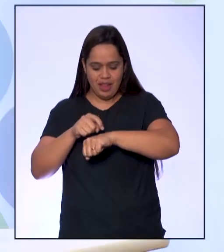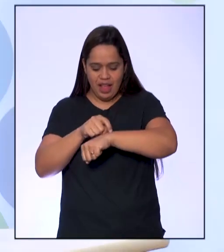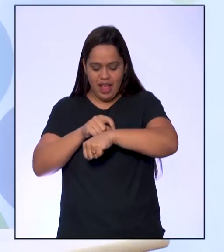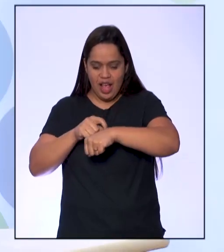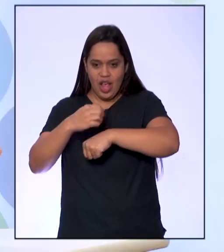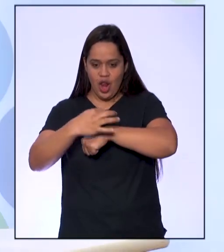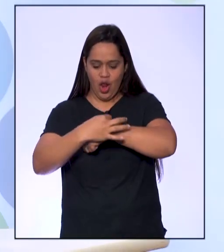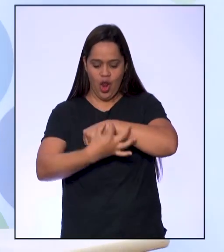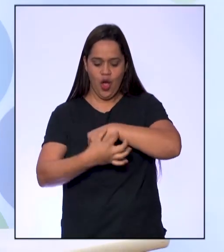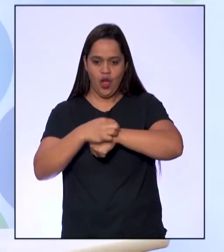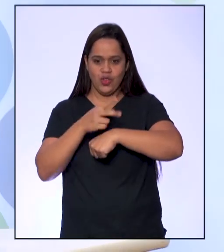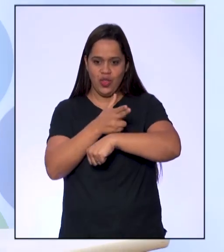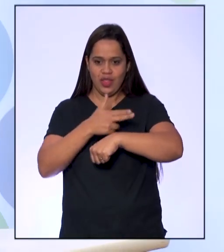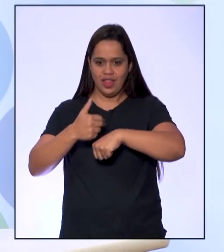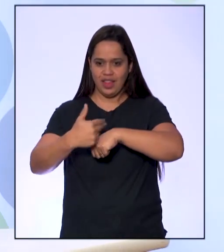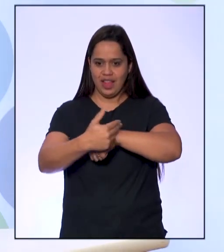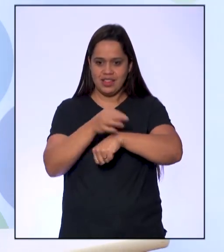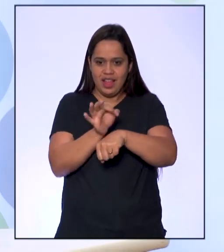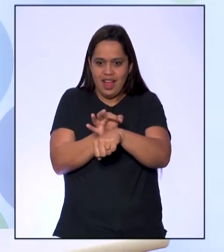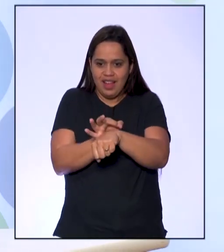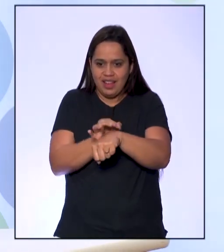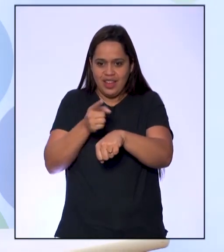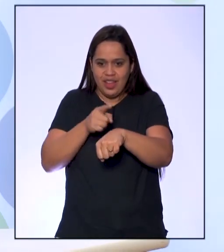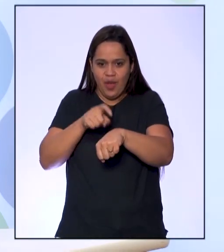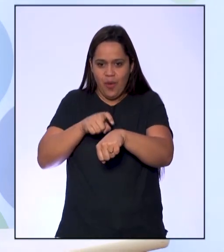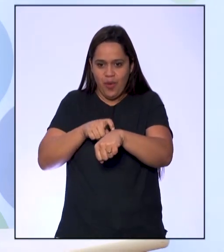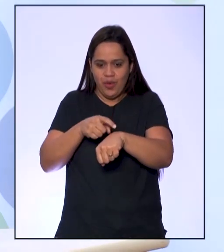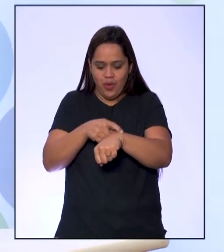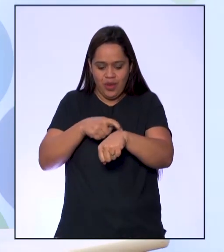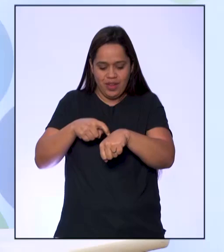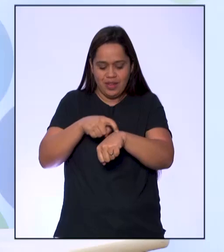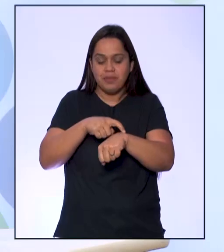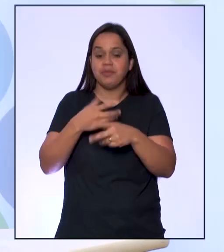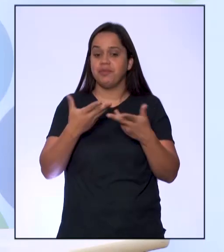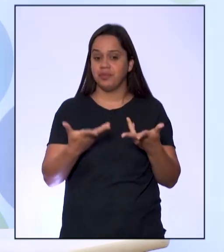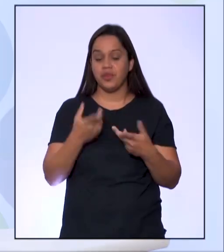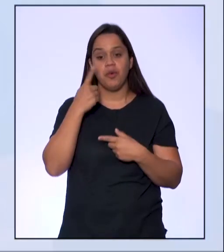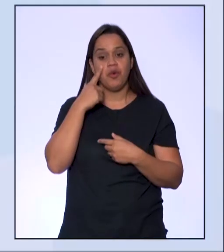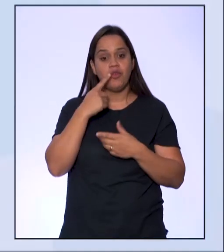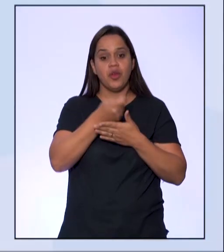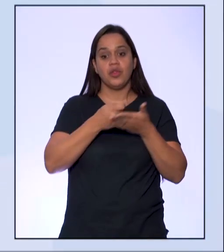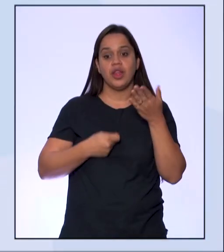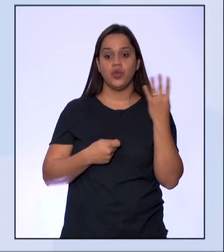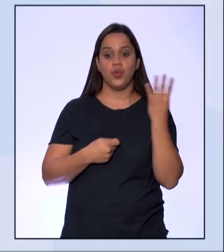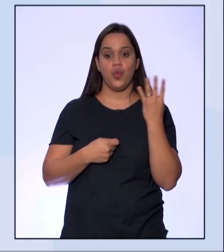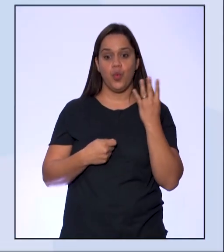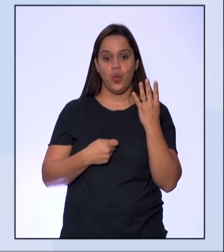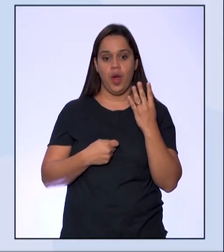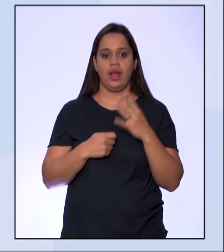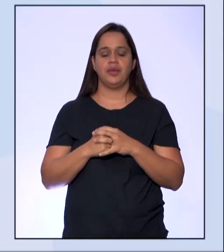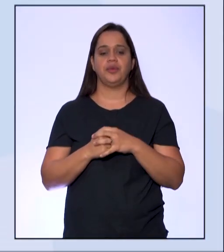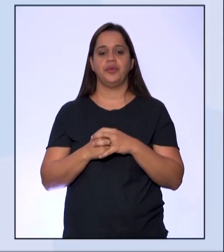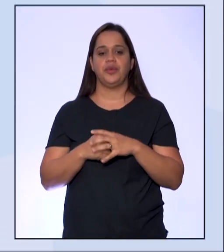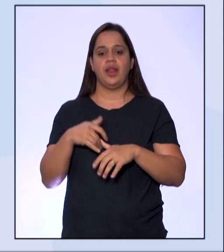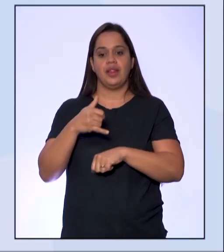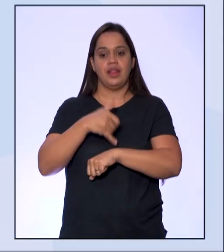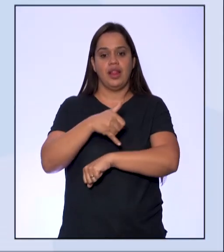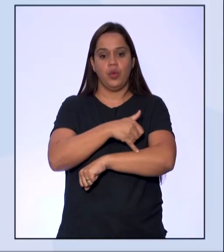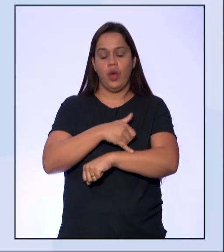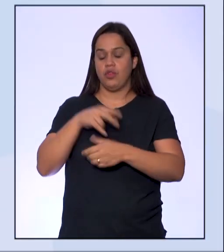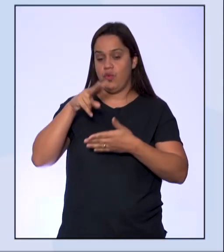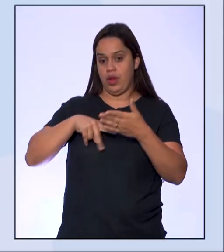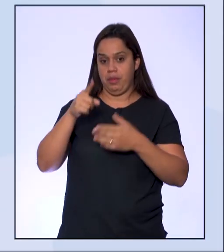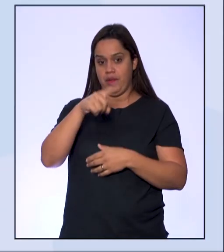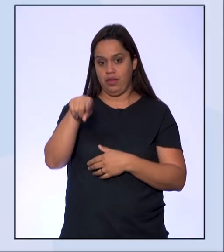coração, não é mesmo? Muito bem. Então, agora, vamos ver aqui o texto 4, a tatuagem. Vou ler para